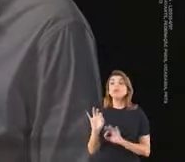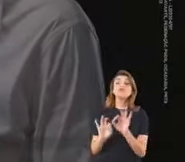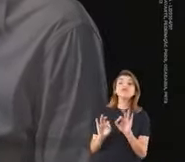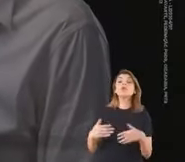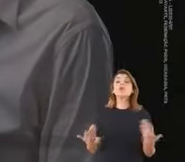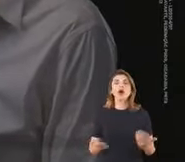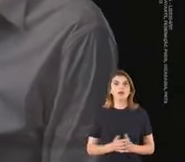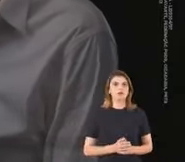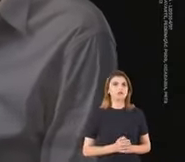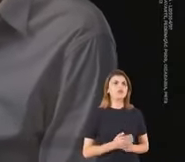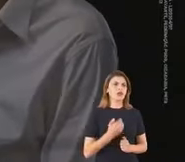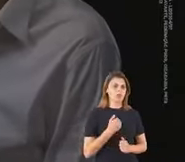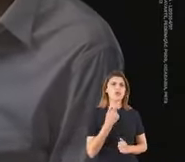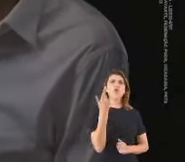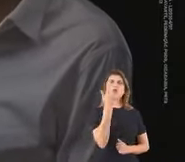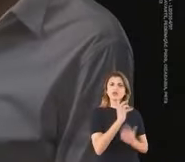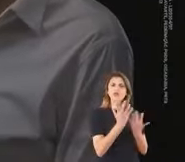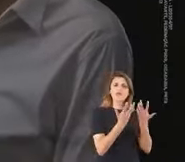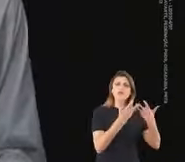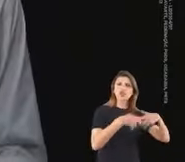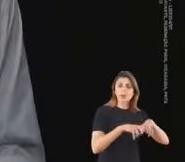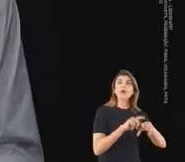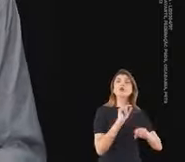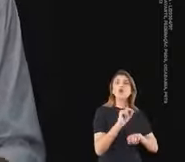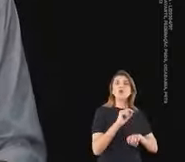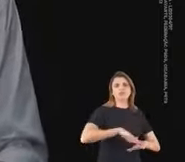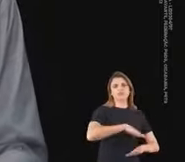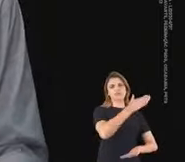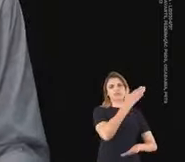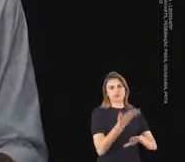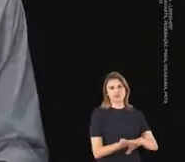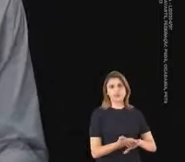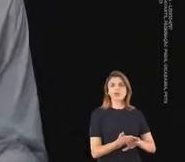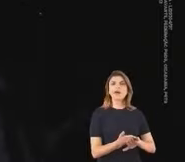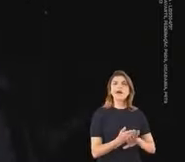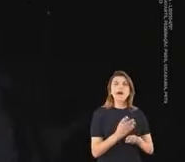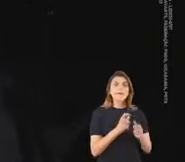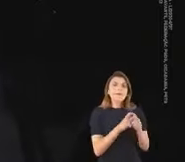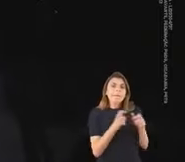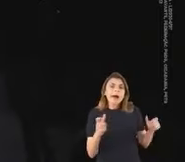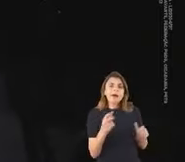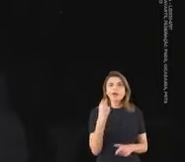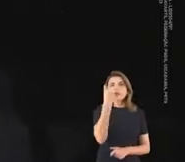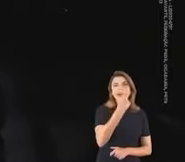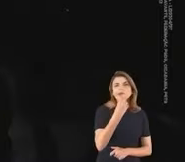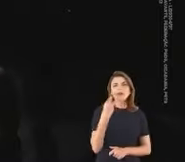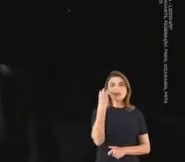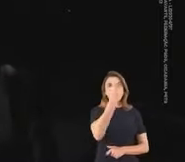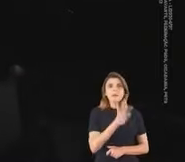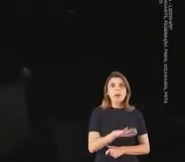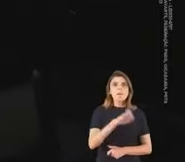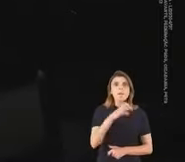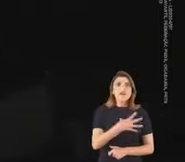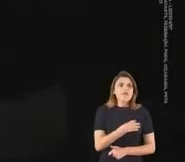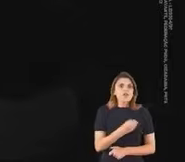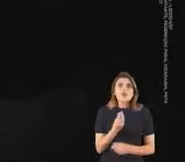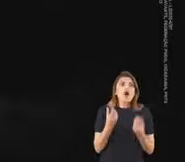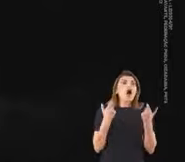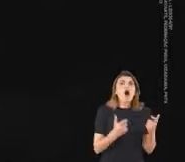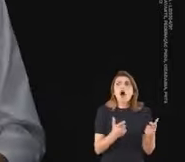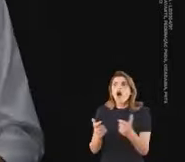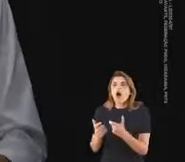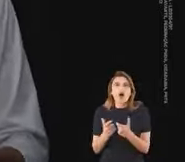as creches para funcionar em tempo integral. Hoje as creches funcionam em 2 ou 3 horas. E as mães que querem trabalhar não têm onde deixar